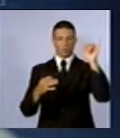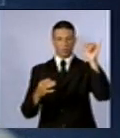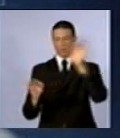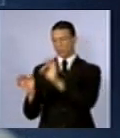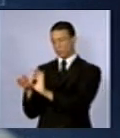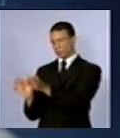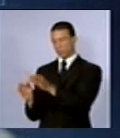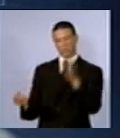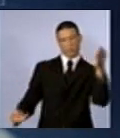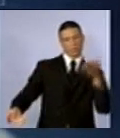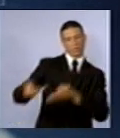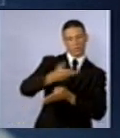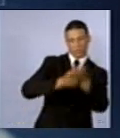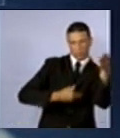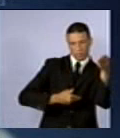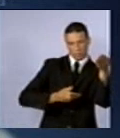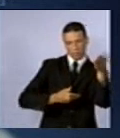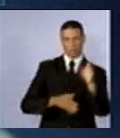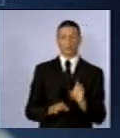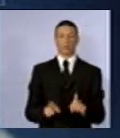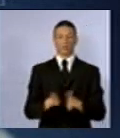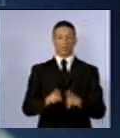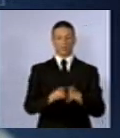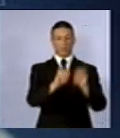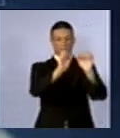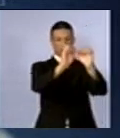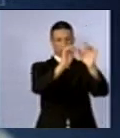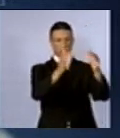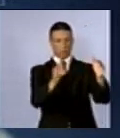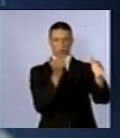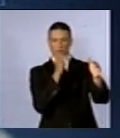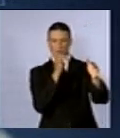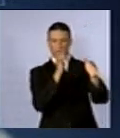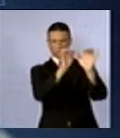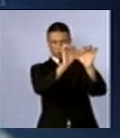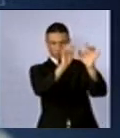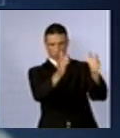e magnéticas. Campo magnético que veio a se tornar